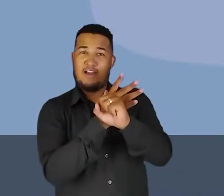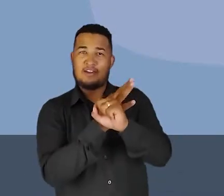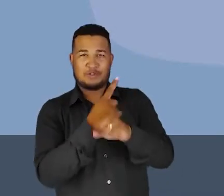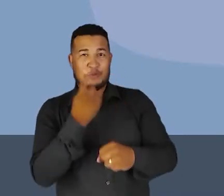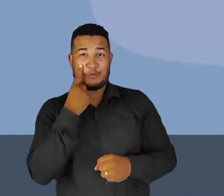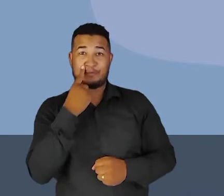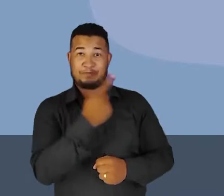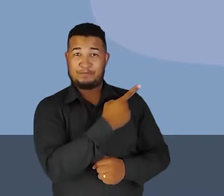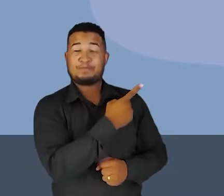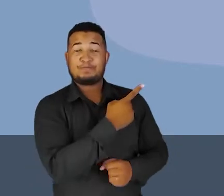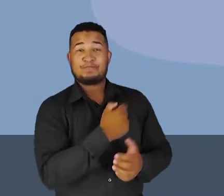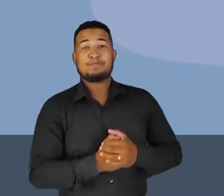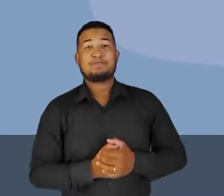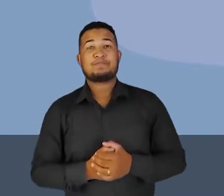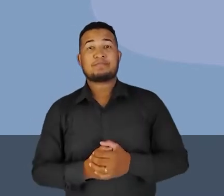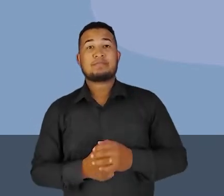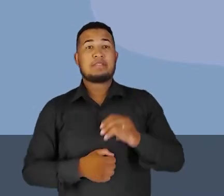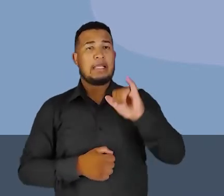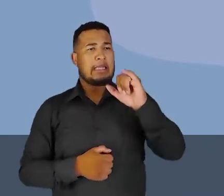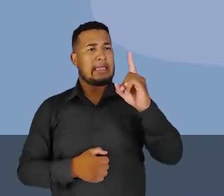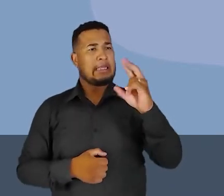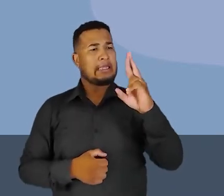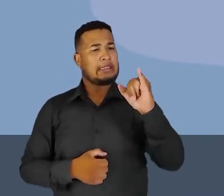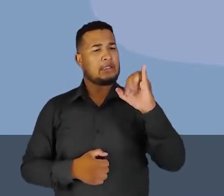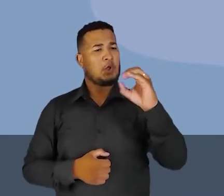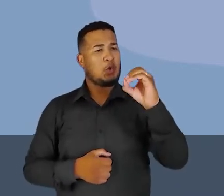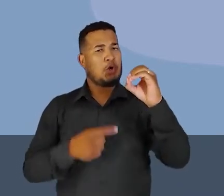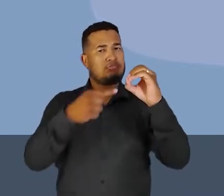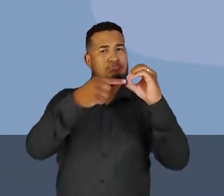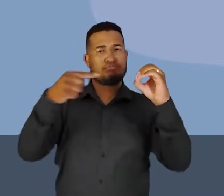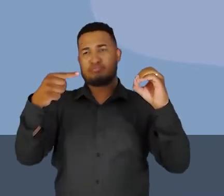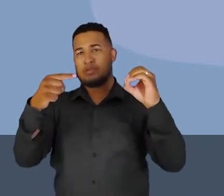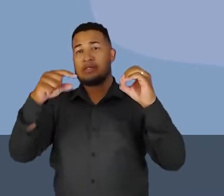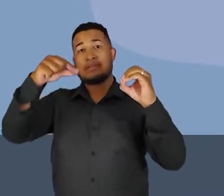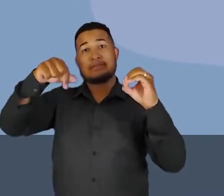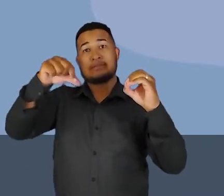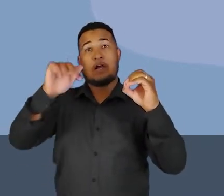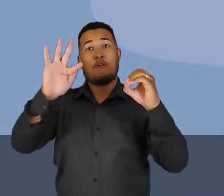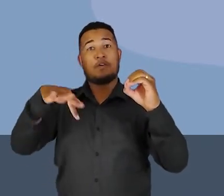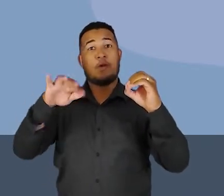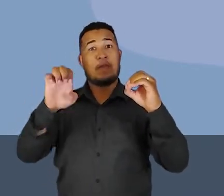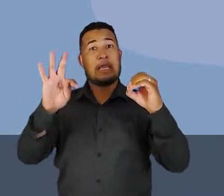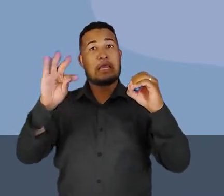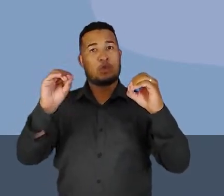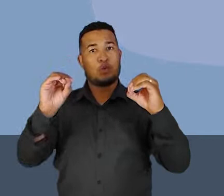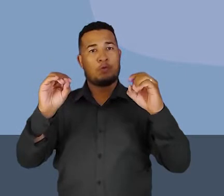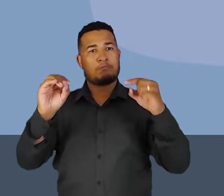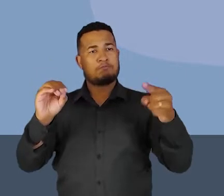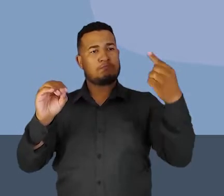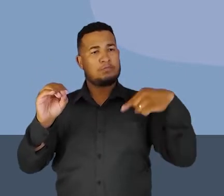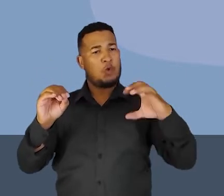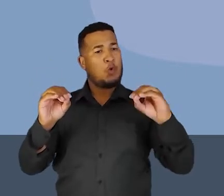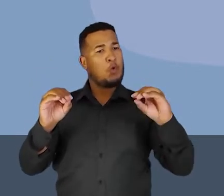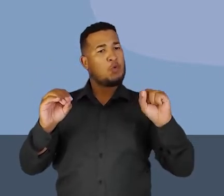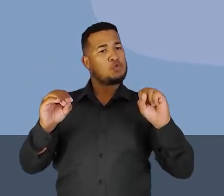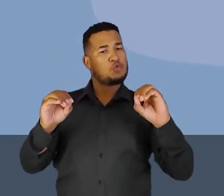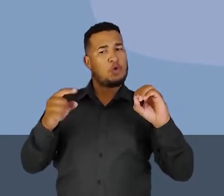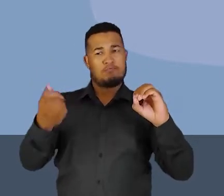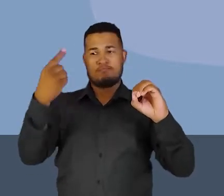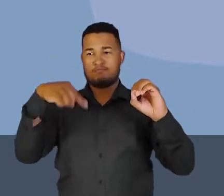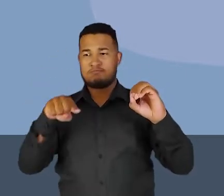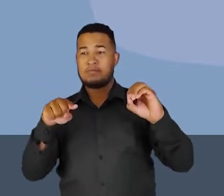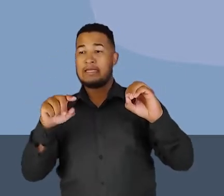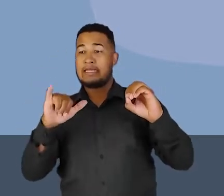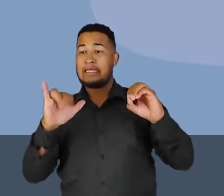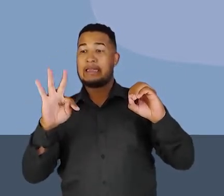slide? Então, um ácido terminado em hídrico tende a virar um sal terminado em ito. Um ácido terminado em oso tende a virar um sal